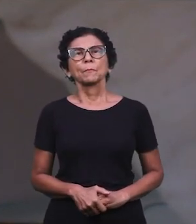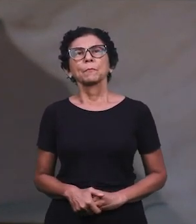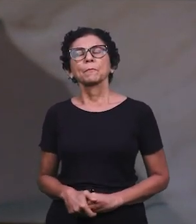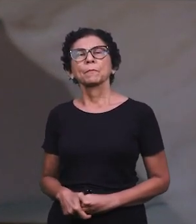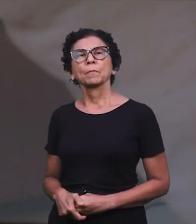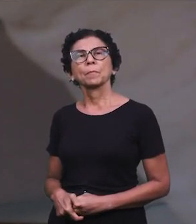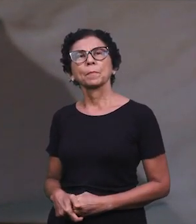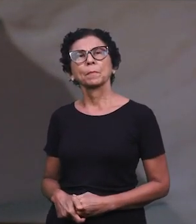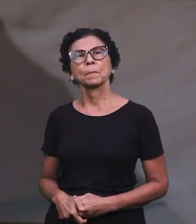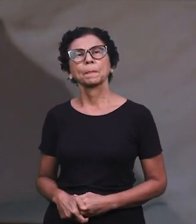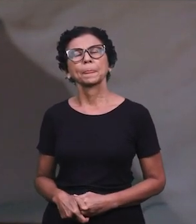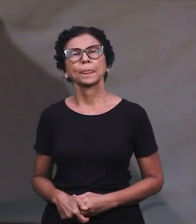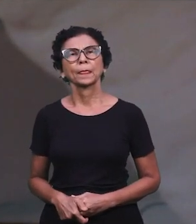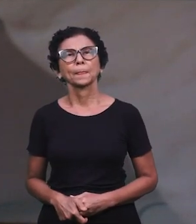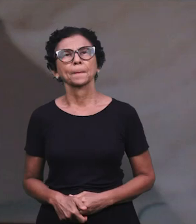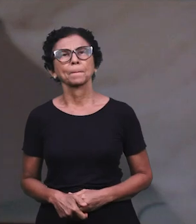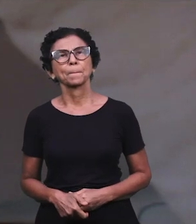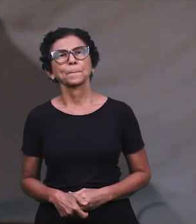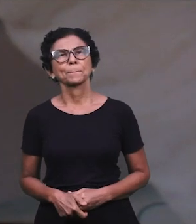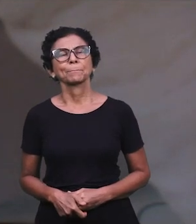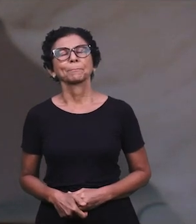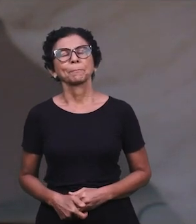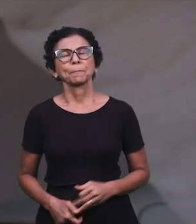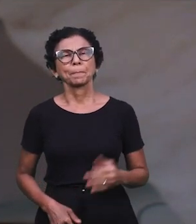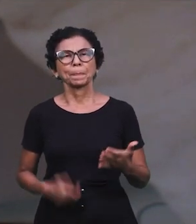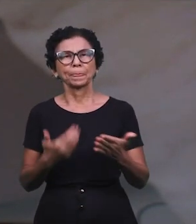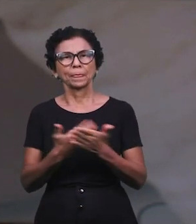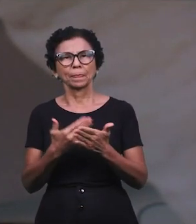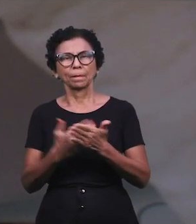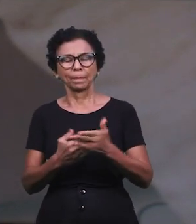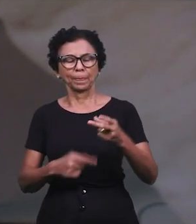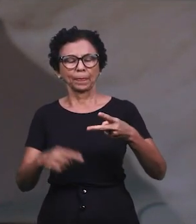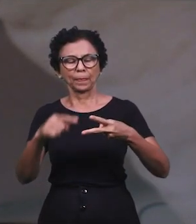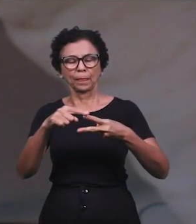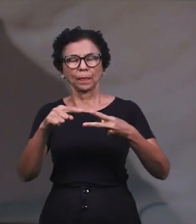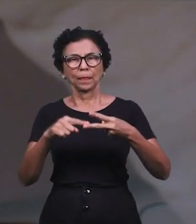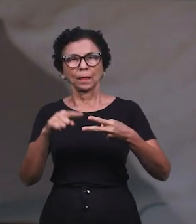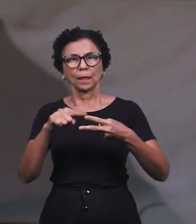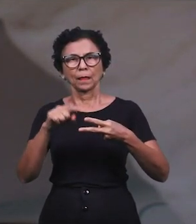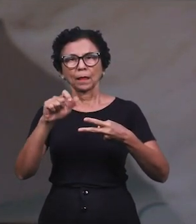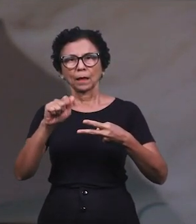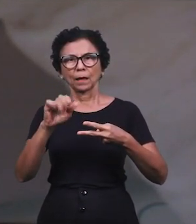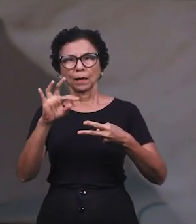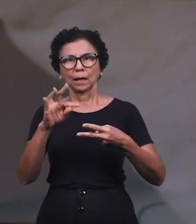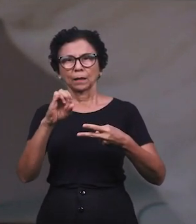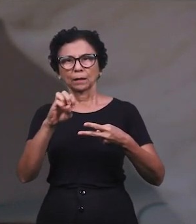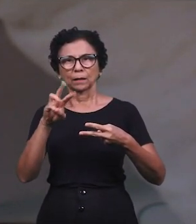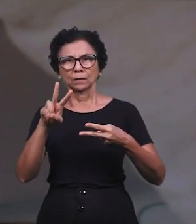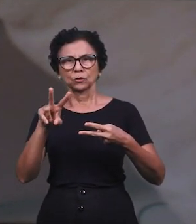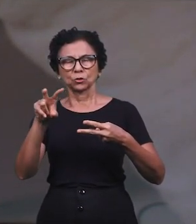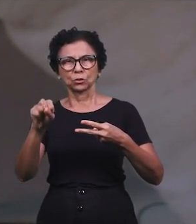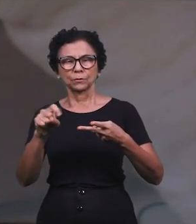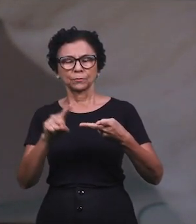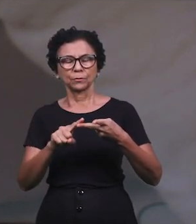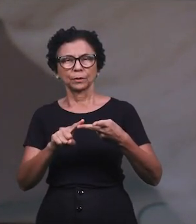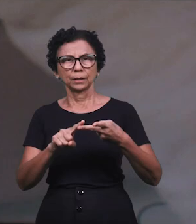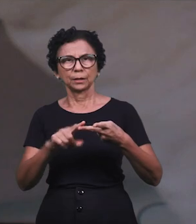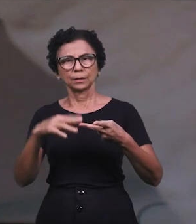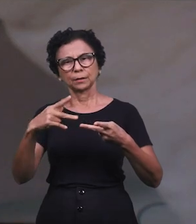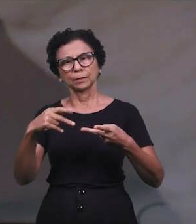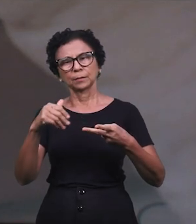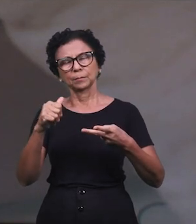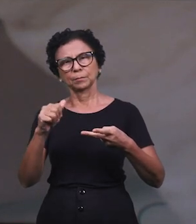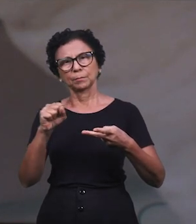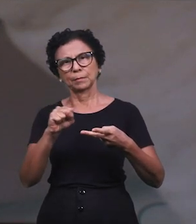ó, estudo ativo e passivo, né? As diferenças, as duas formas fazem parte do processo,